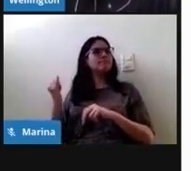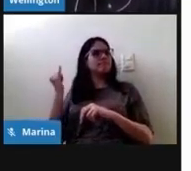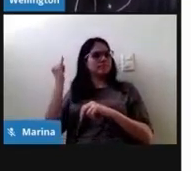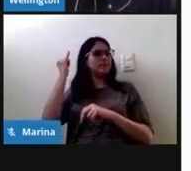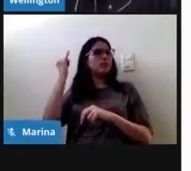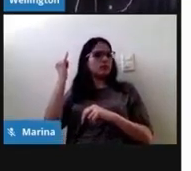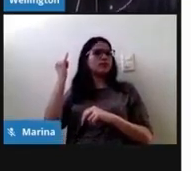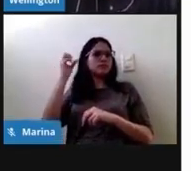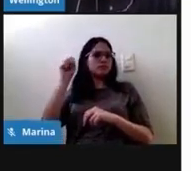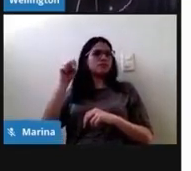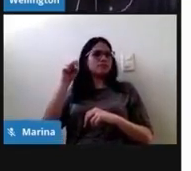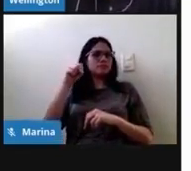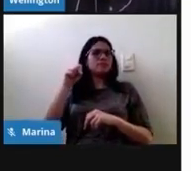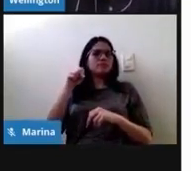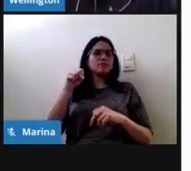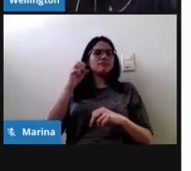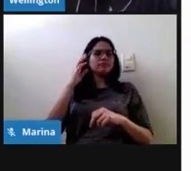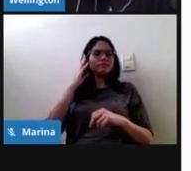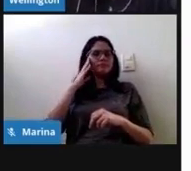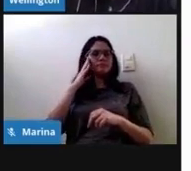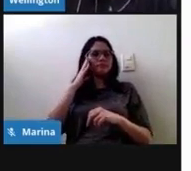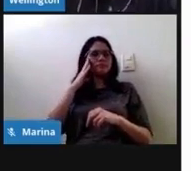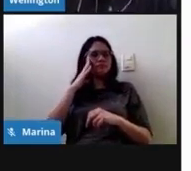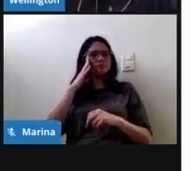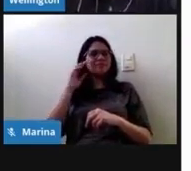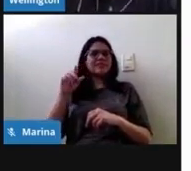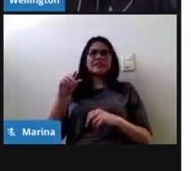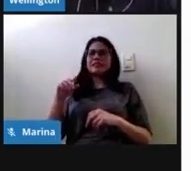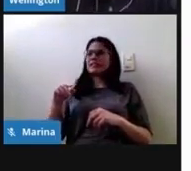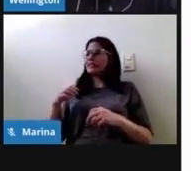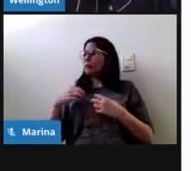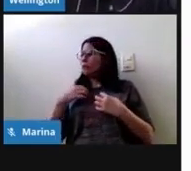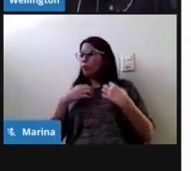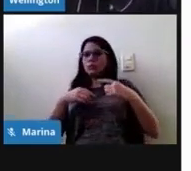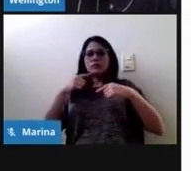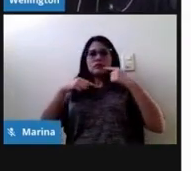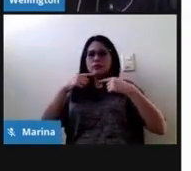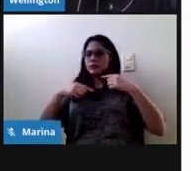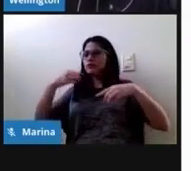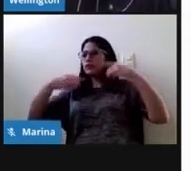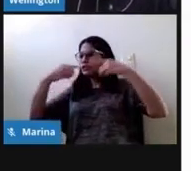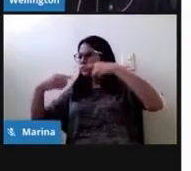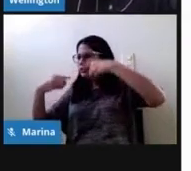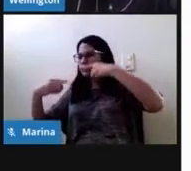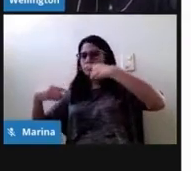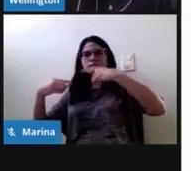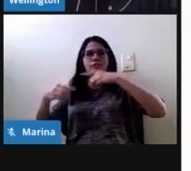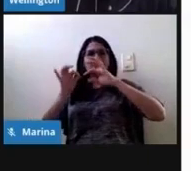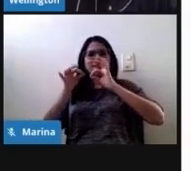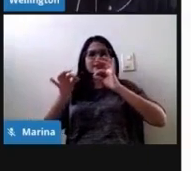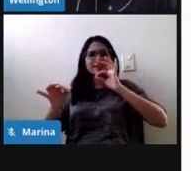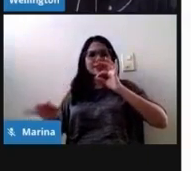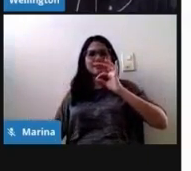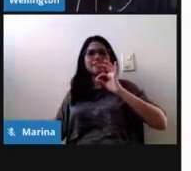e que surge, que gera muitas discussões, tá? Então, nós vamos estar falando